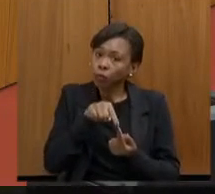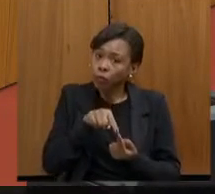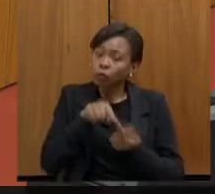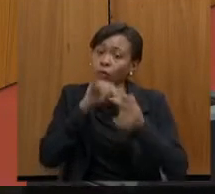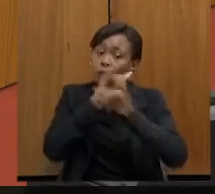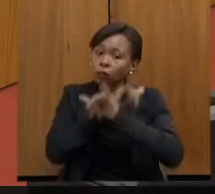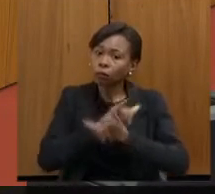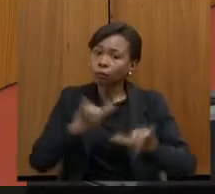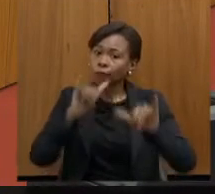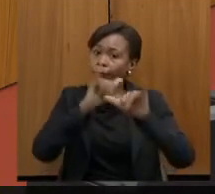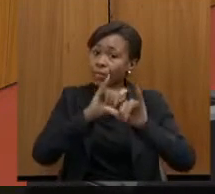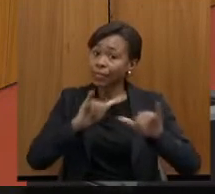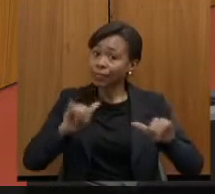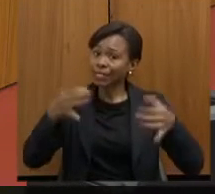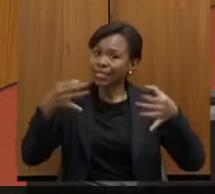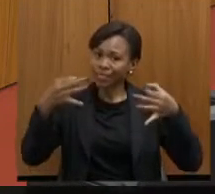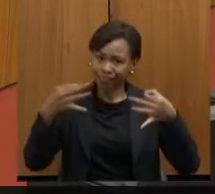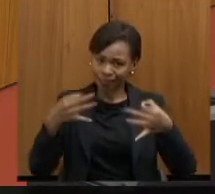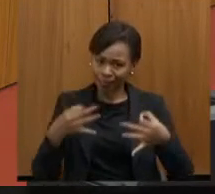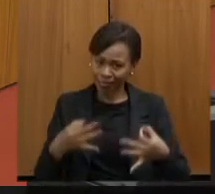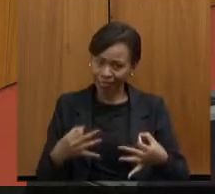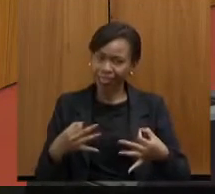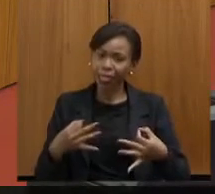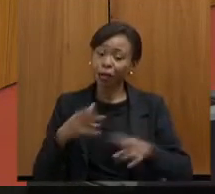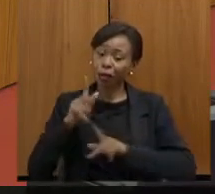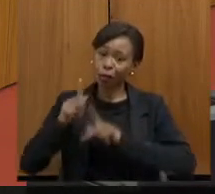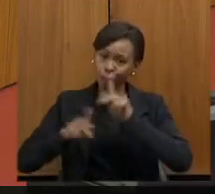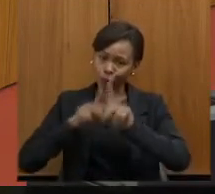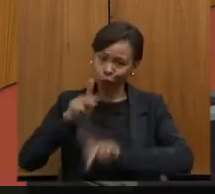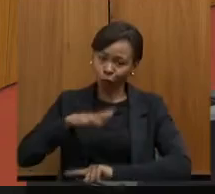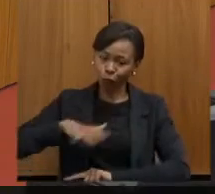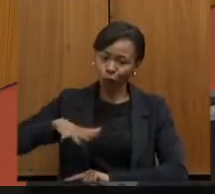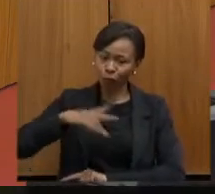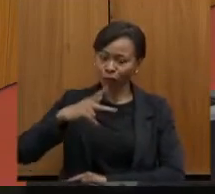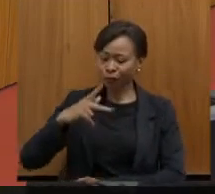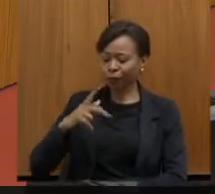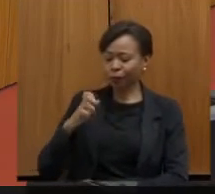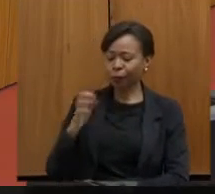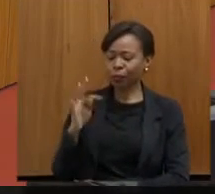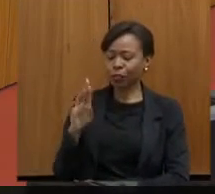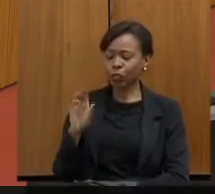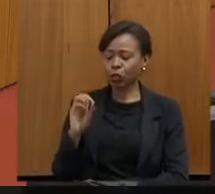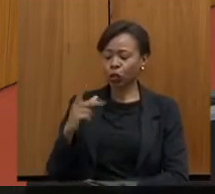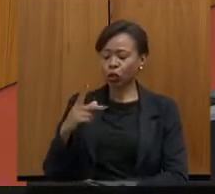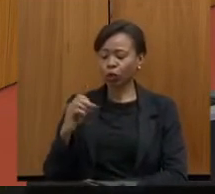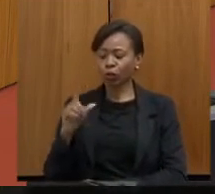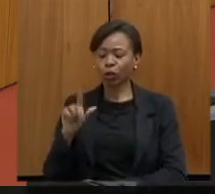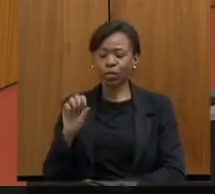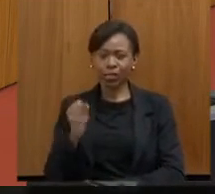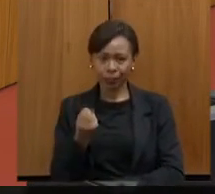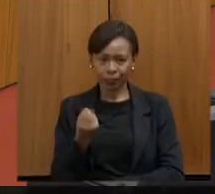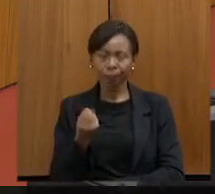informação correta para a comunidade lá do bairro Petrópolis. O doutor Adriano quer